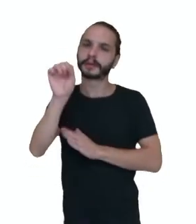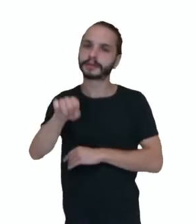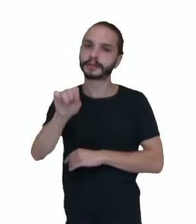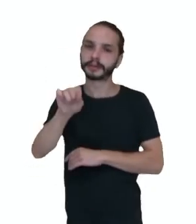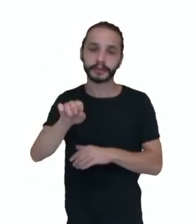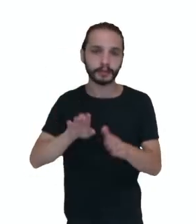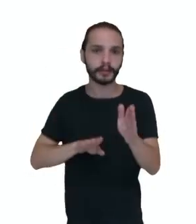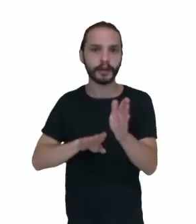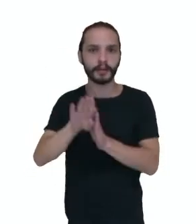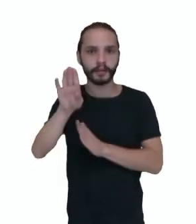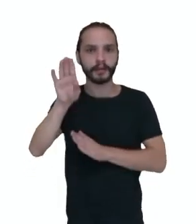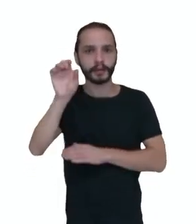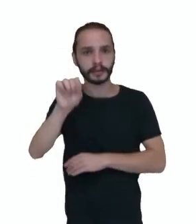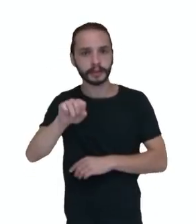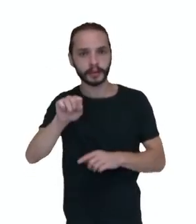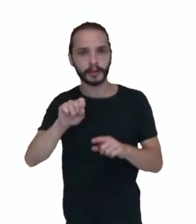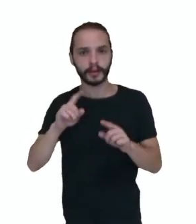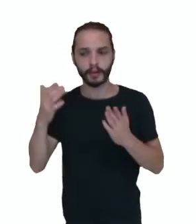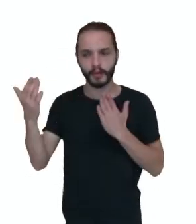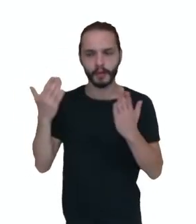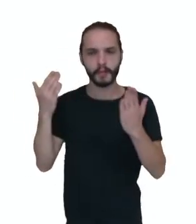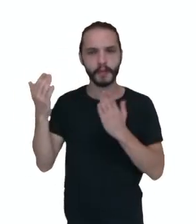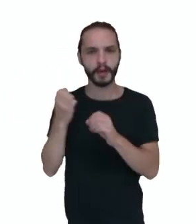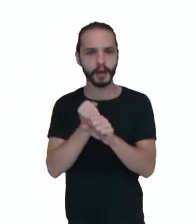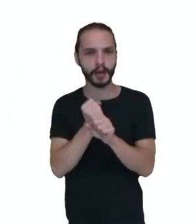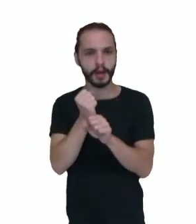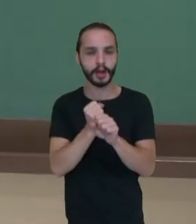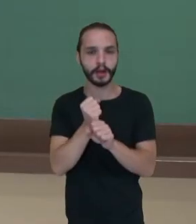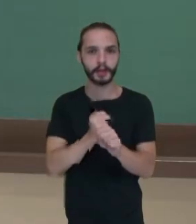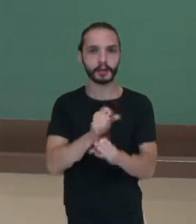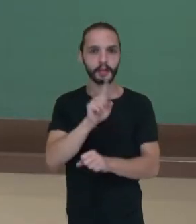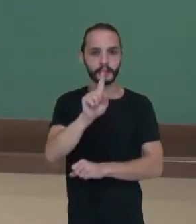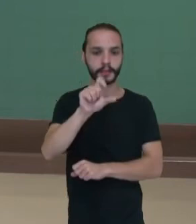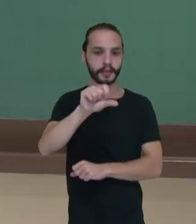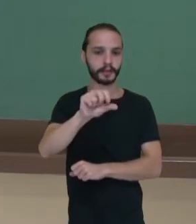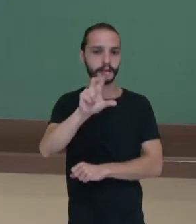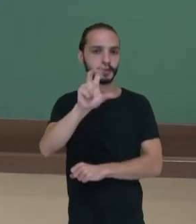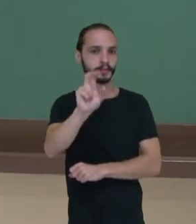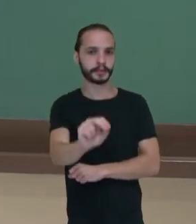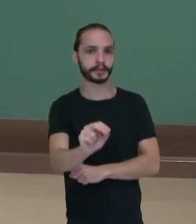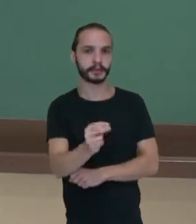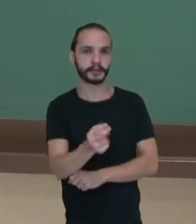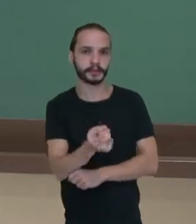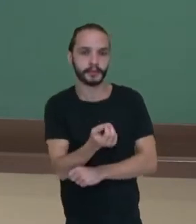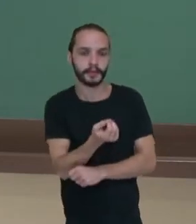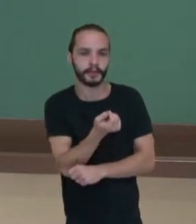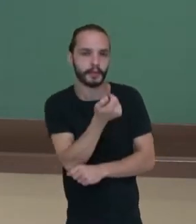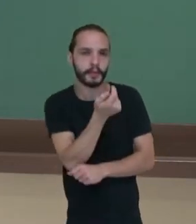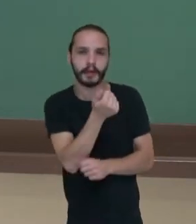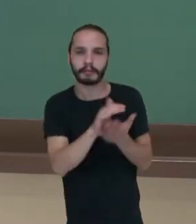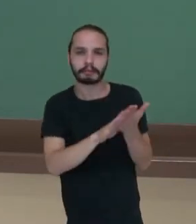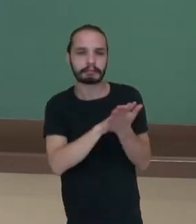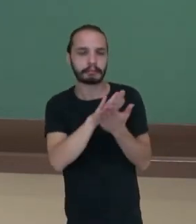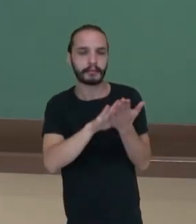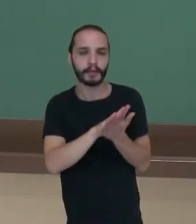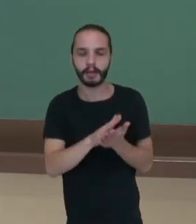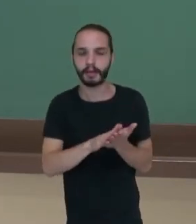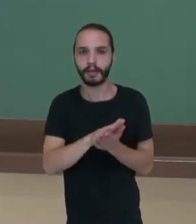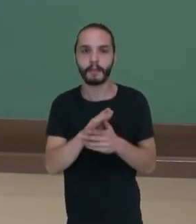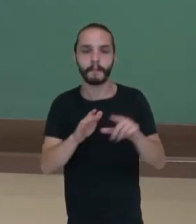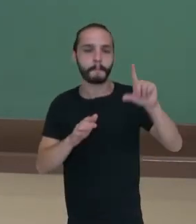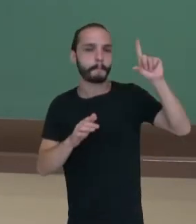sendo menor, lá na década de 50 era praticamente nulo, né? Menor ainda do que é